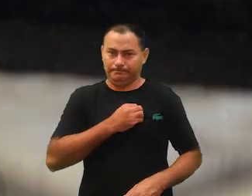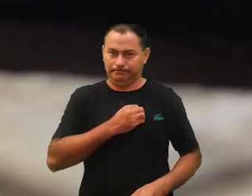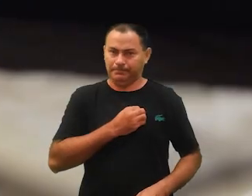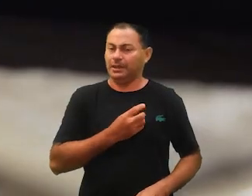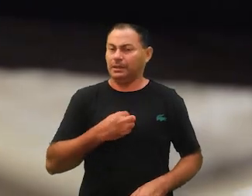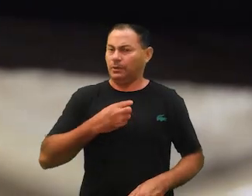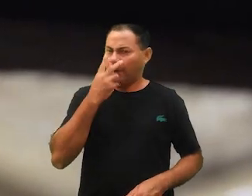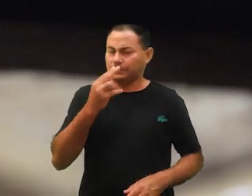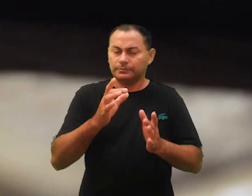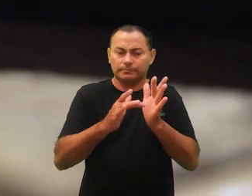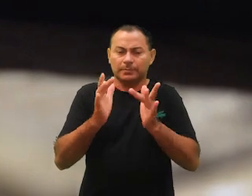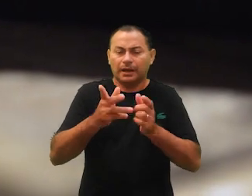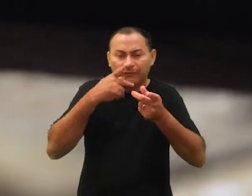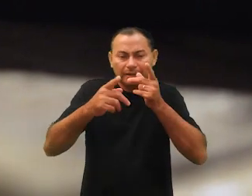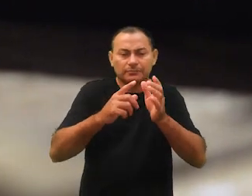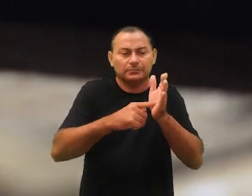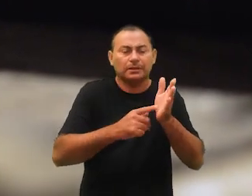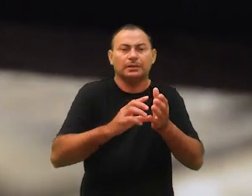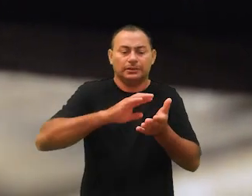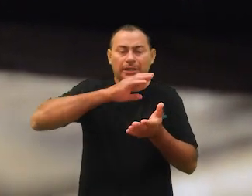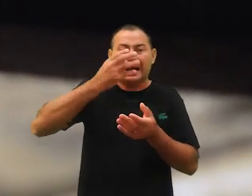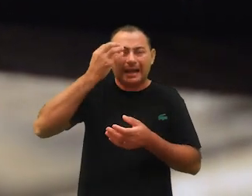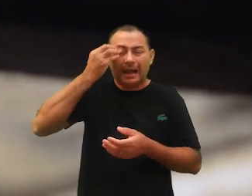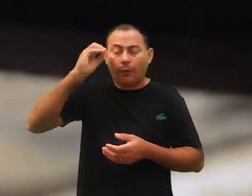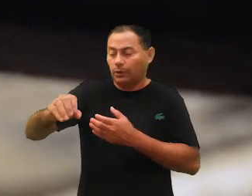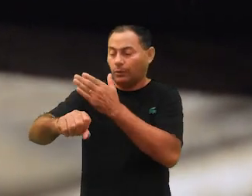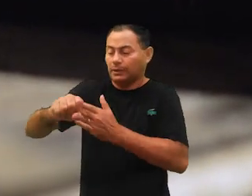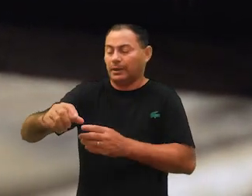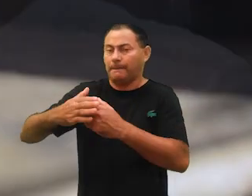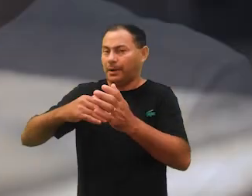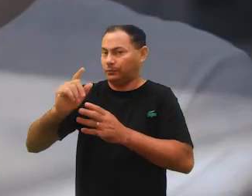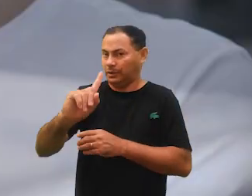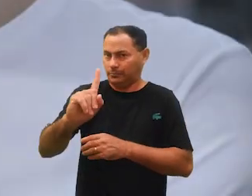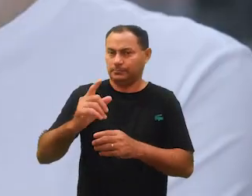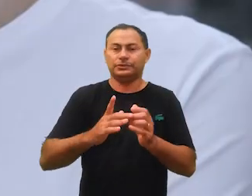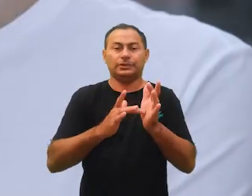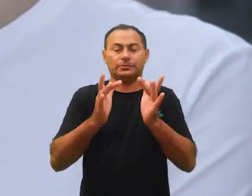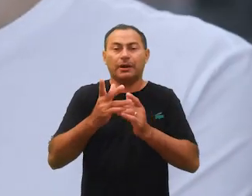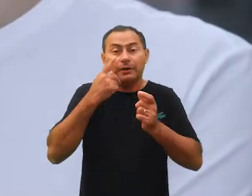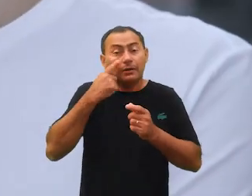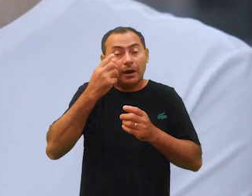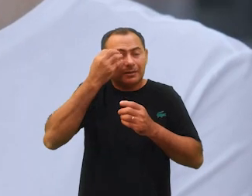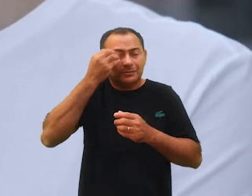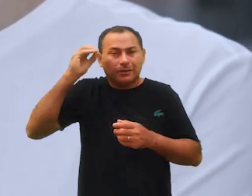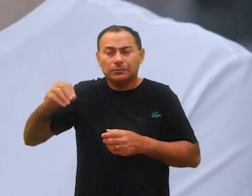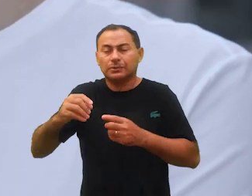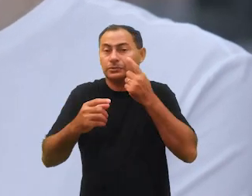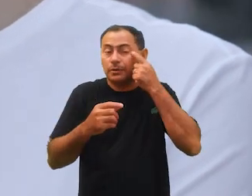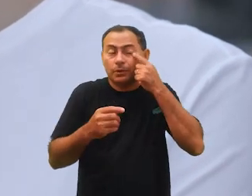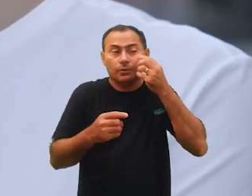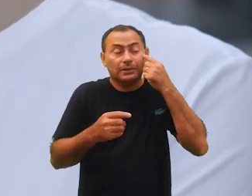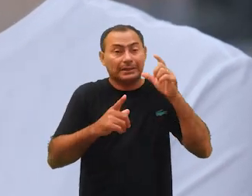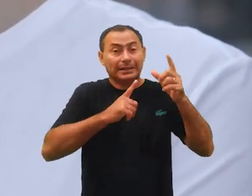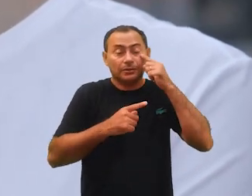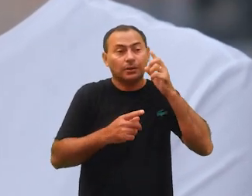Eu não acho que Jesus esteja falando literalmente em arrancar um olho ou cortar uma mão, Porque pensando bem, se você arrancar um olho, sobra o